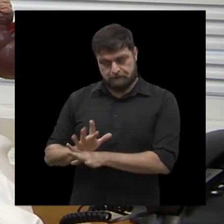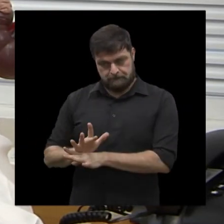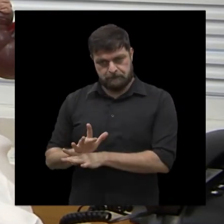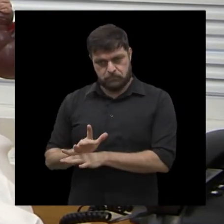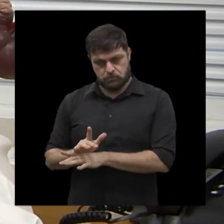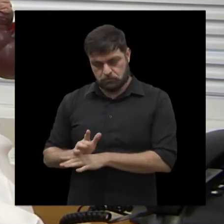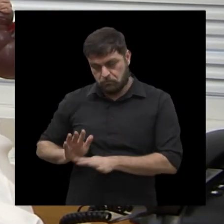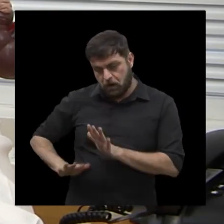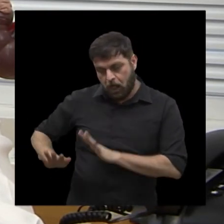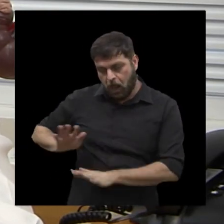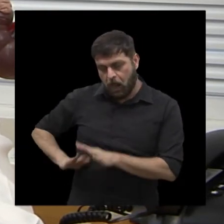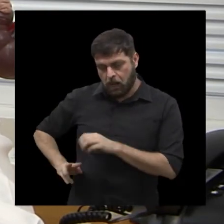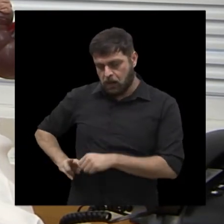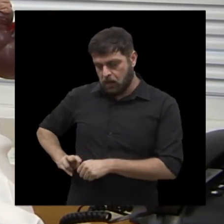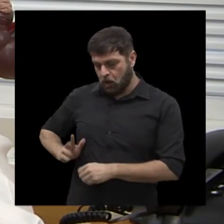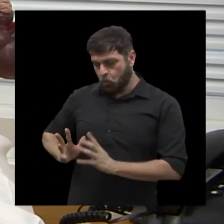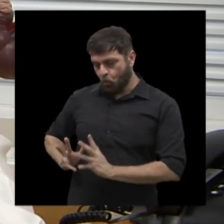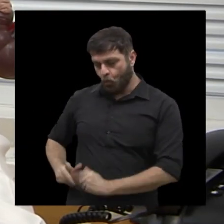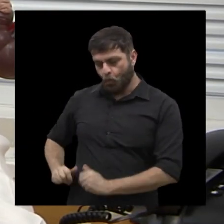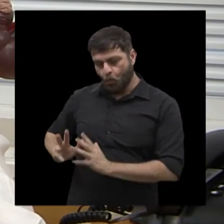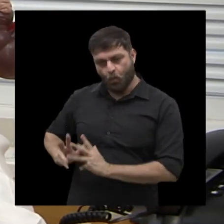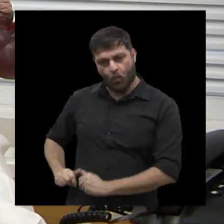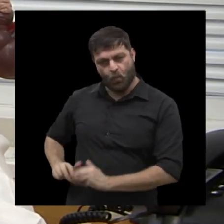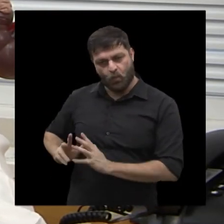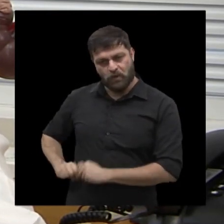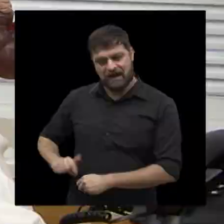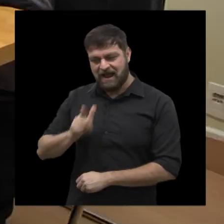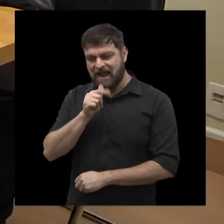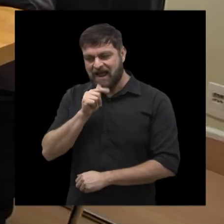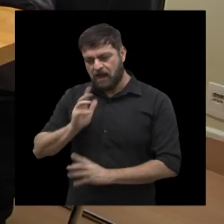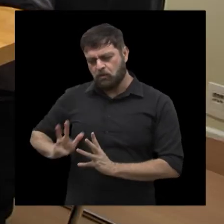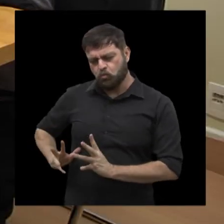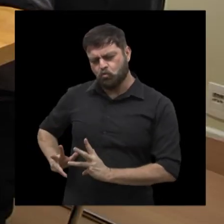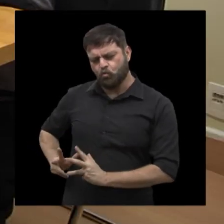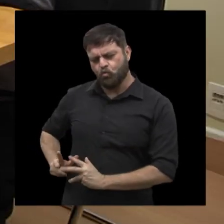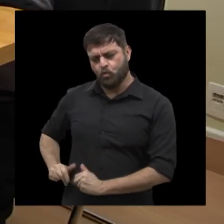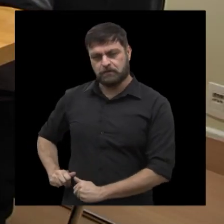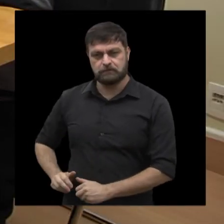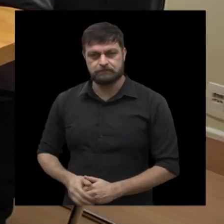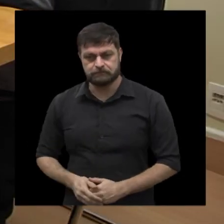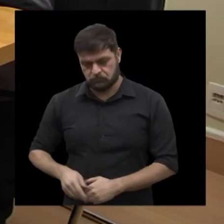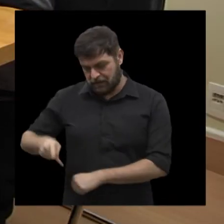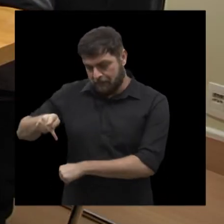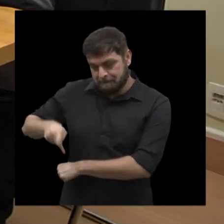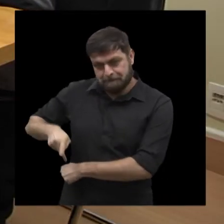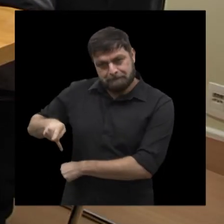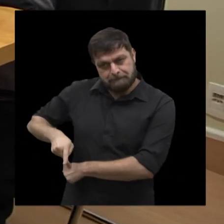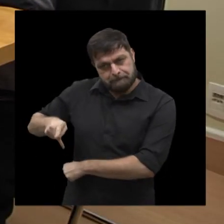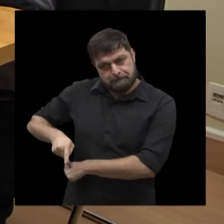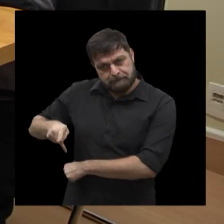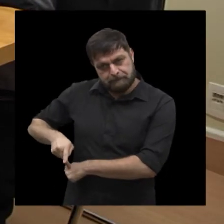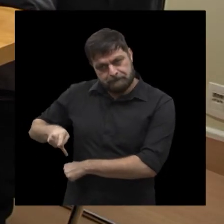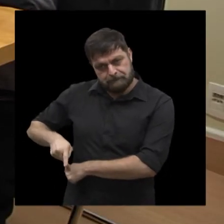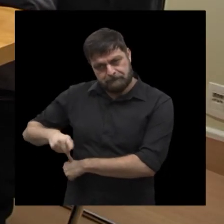Para te tirar essas sujeiras aí que tem da água e limpar. Então, uma pedra no rim, ela